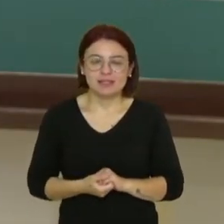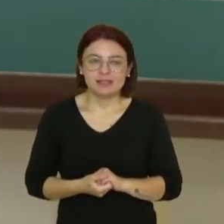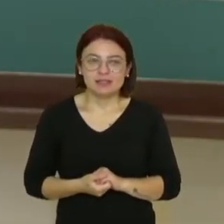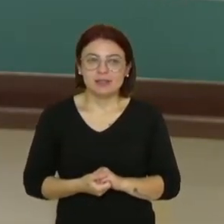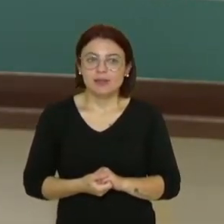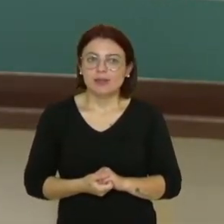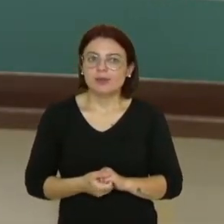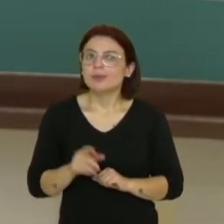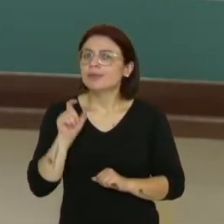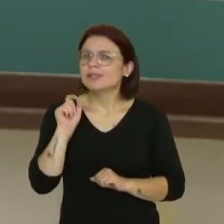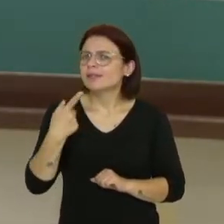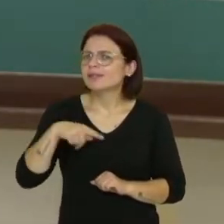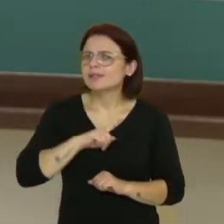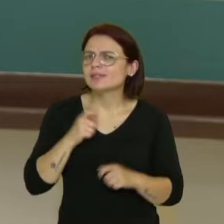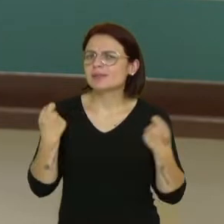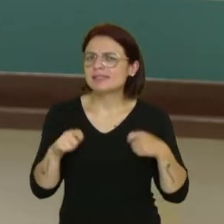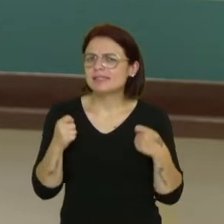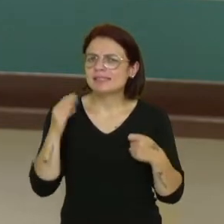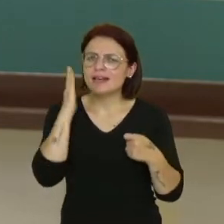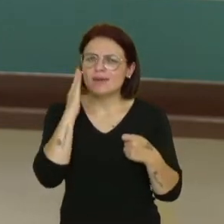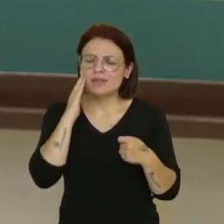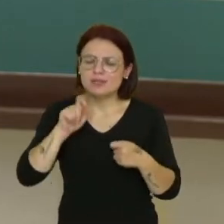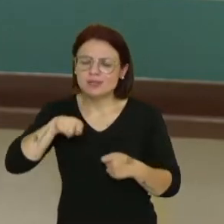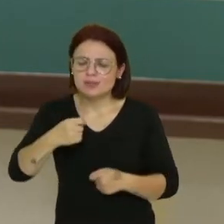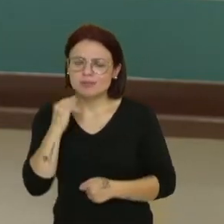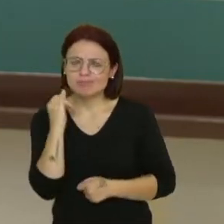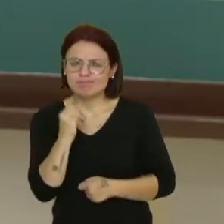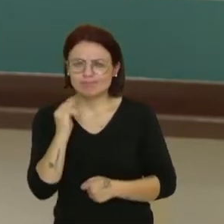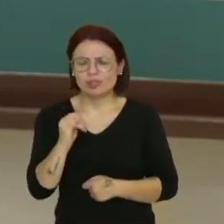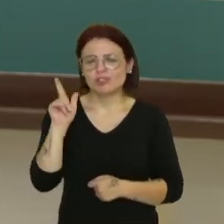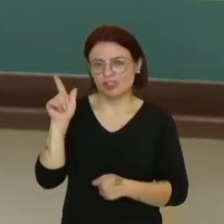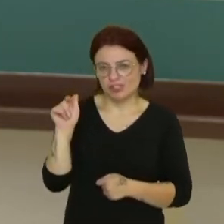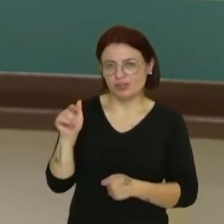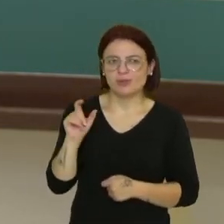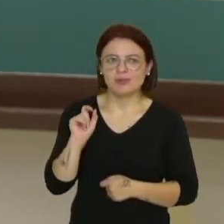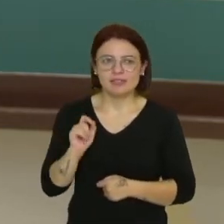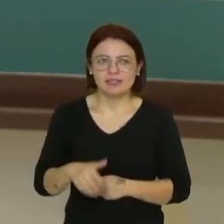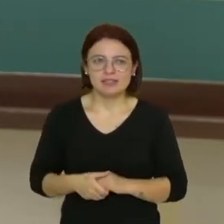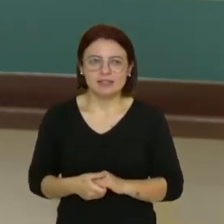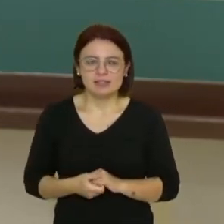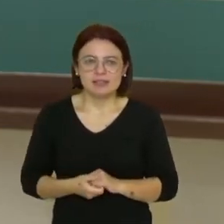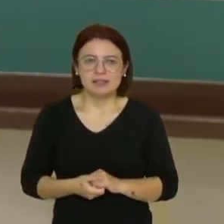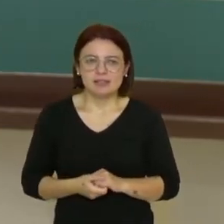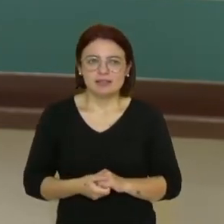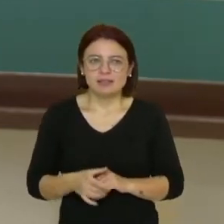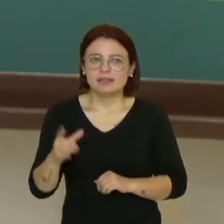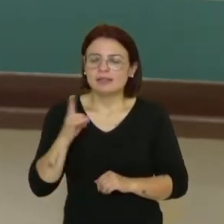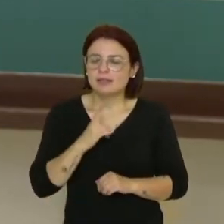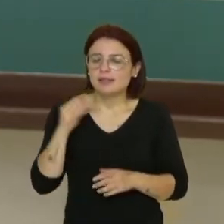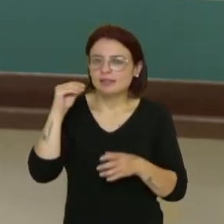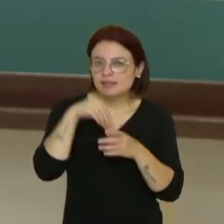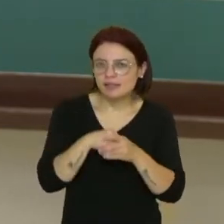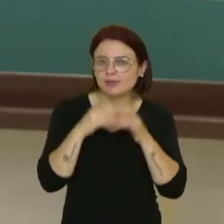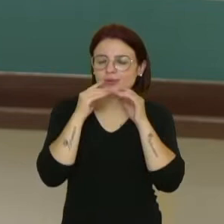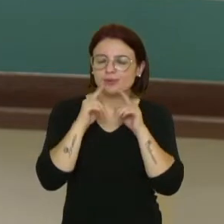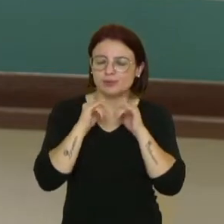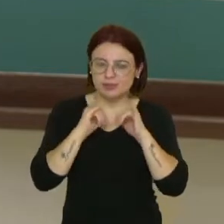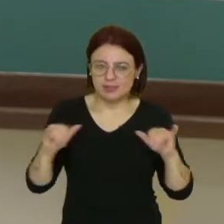nós precisamos saber sobre esse gênero muito interessante, né? Que faz parte tanto do jornalismo quanto